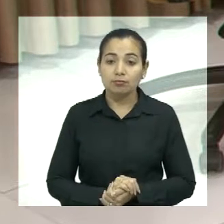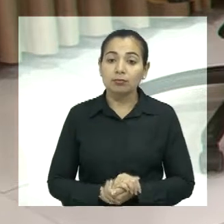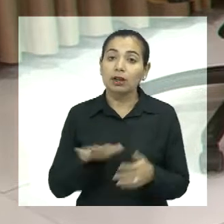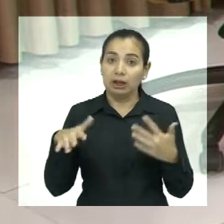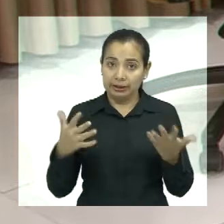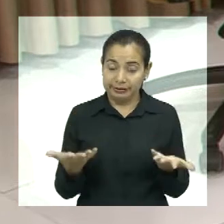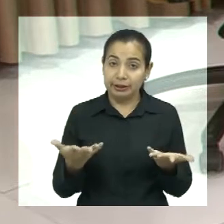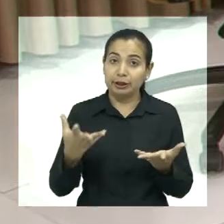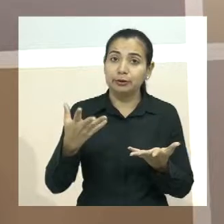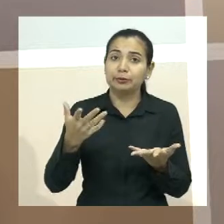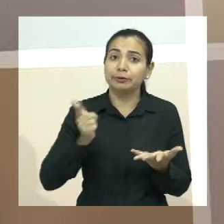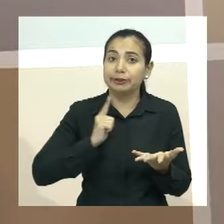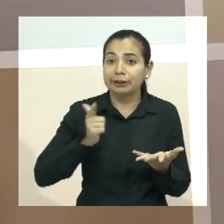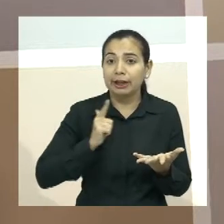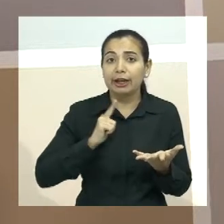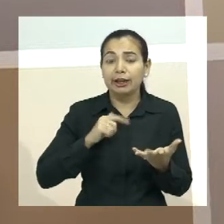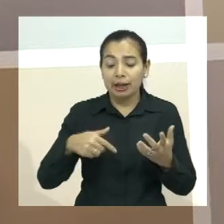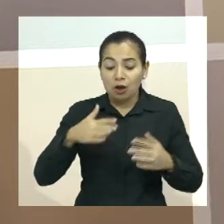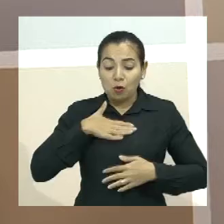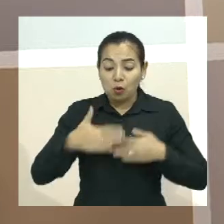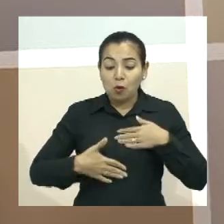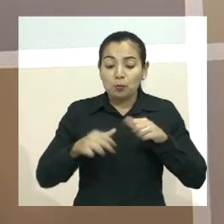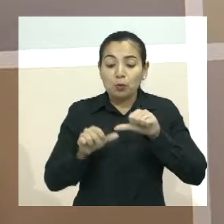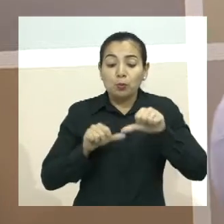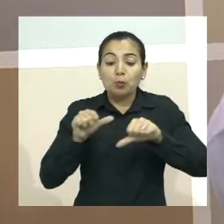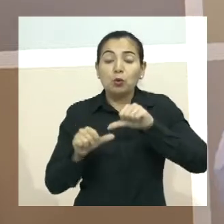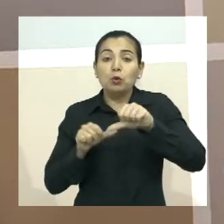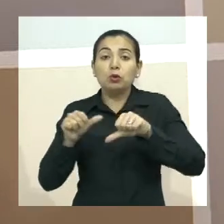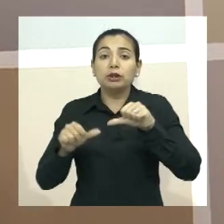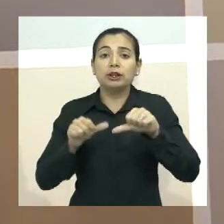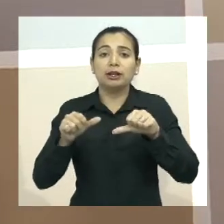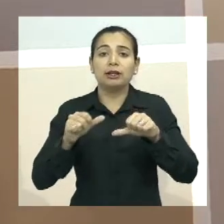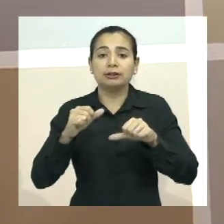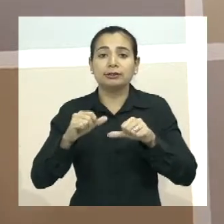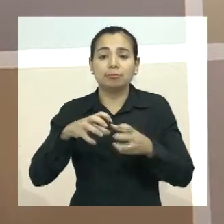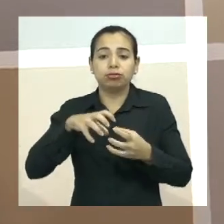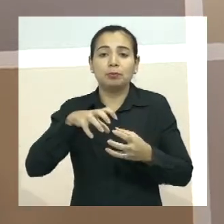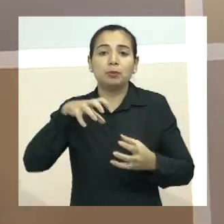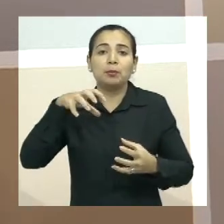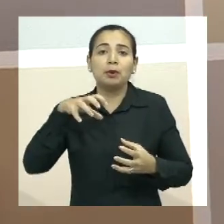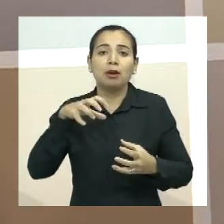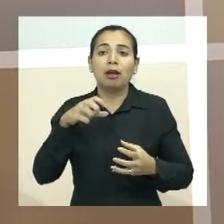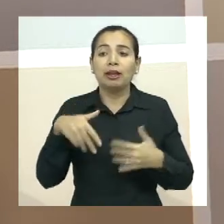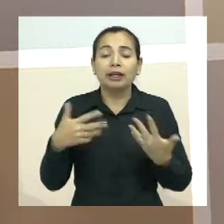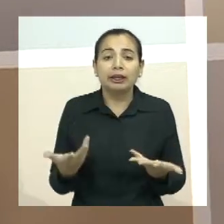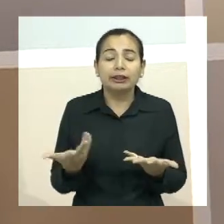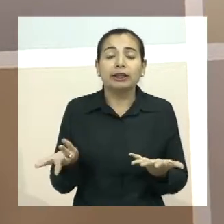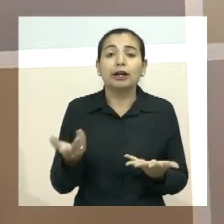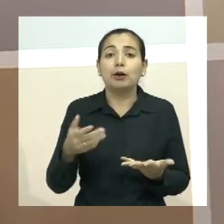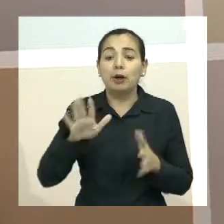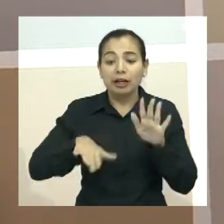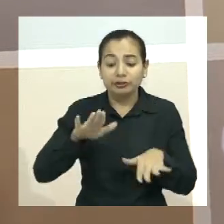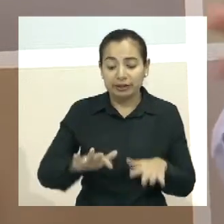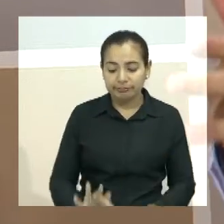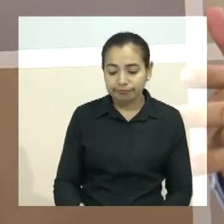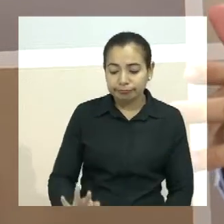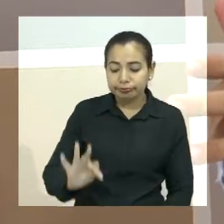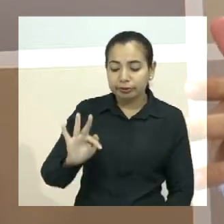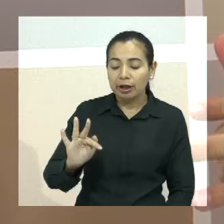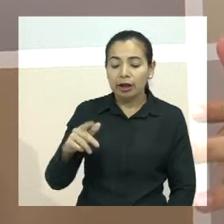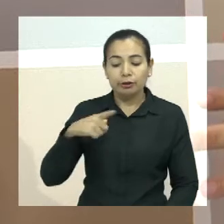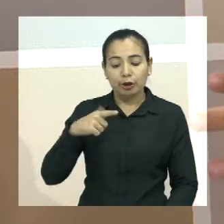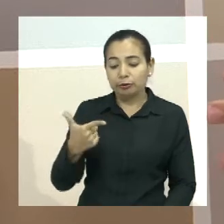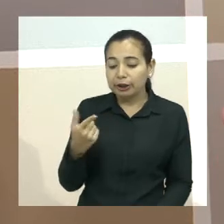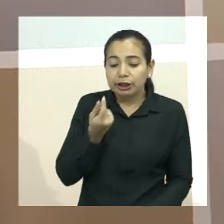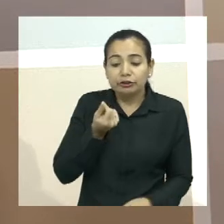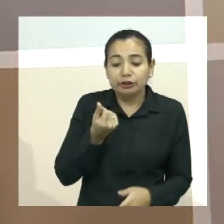dentro desse contexto, a gente vê só aumento e essas crianças crescem sem pais, sem a presença de um pai, às vezes a mãe não tem condição social